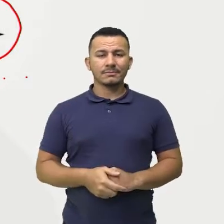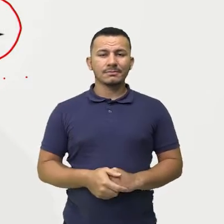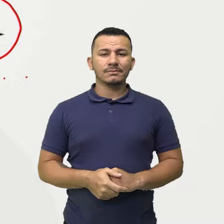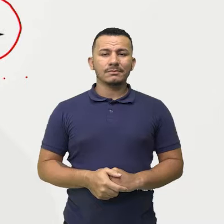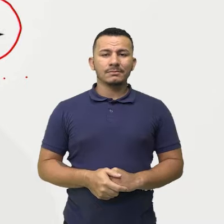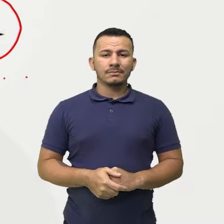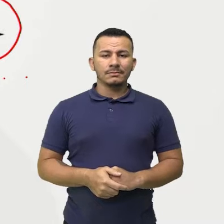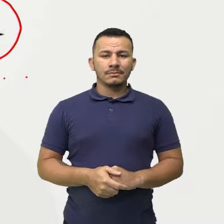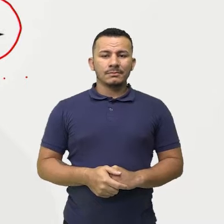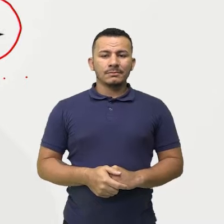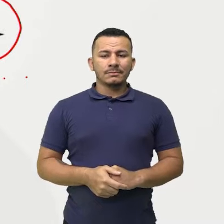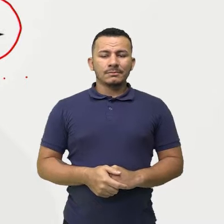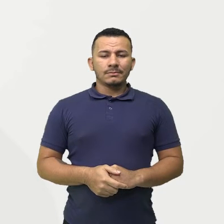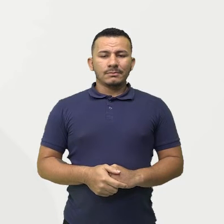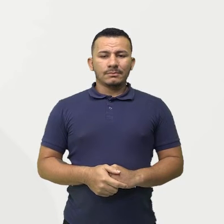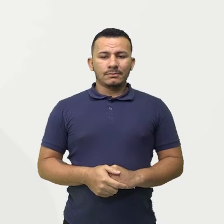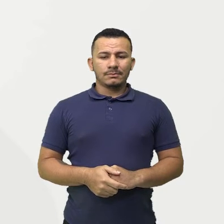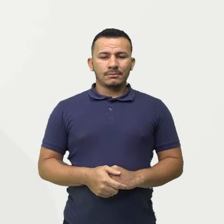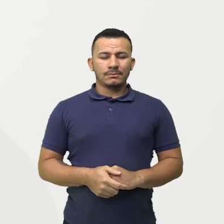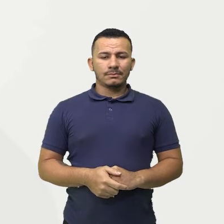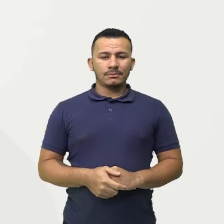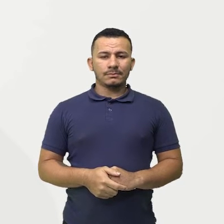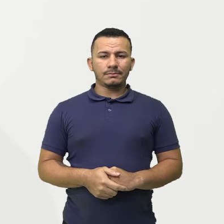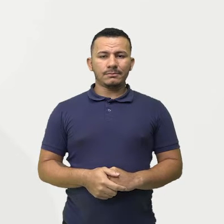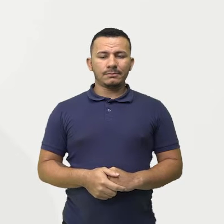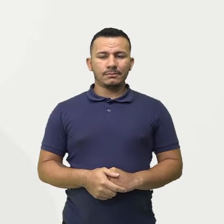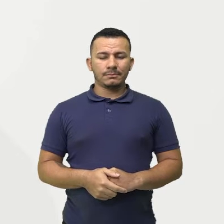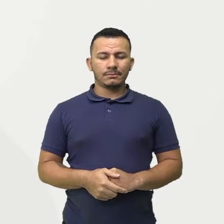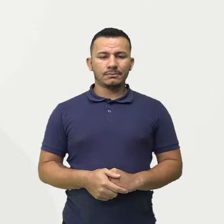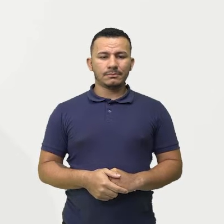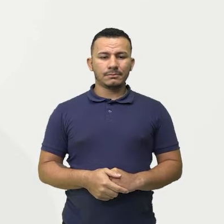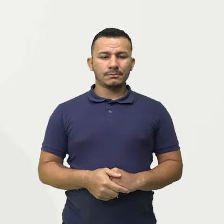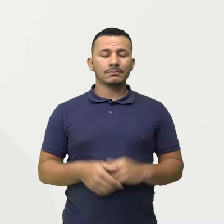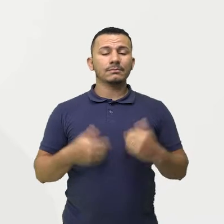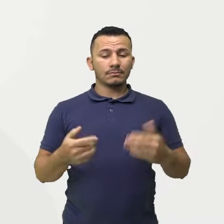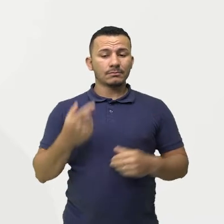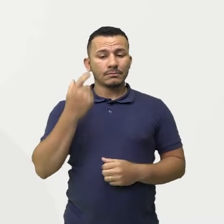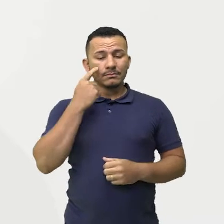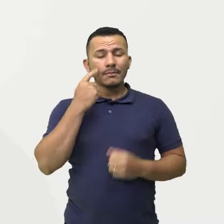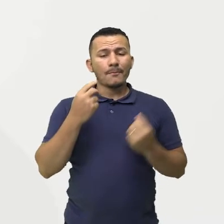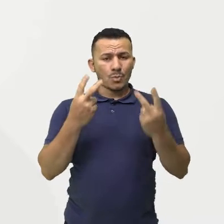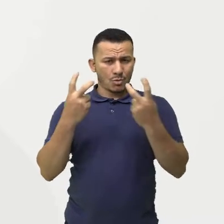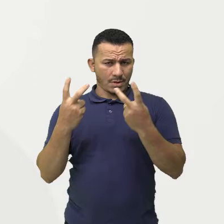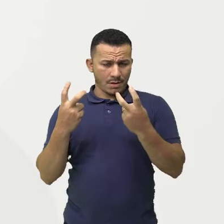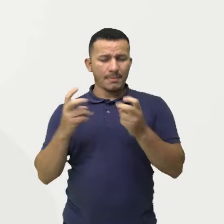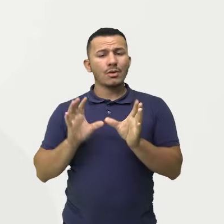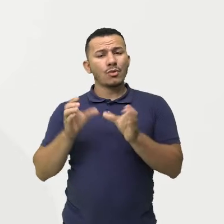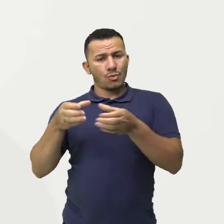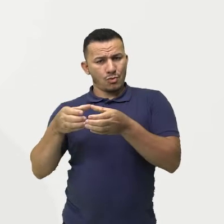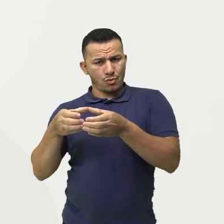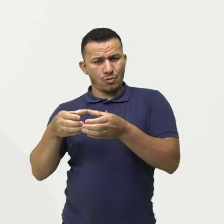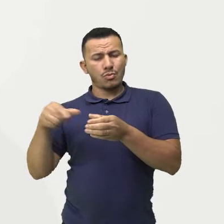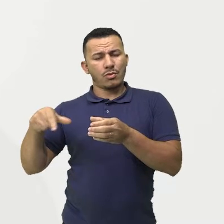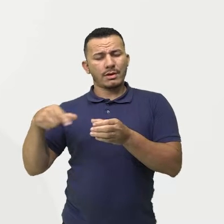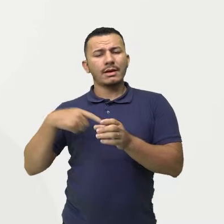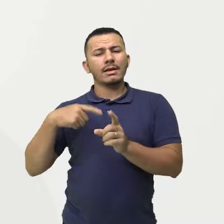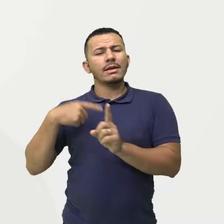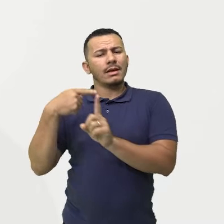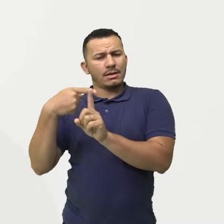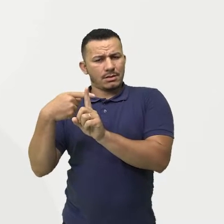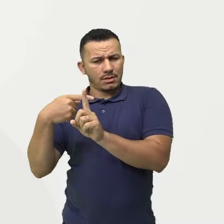informações. Beleza. Então, a nossa próxima informação é, note que os números inteiros são associados